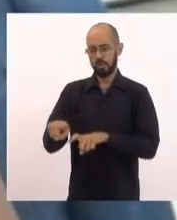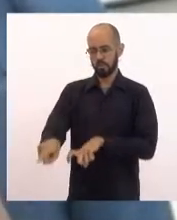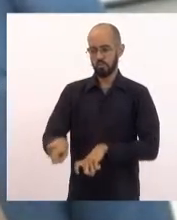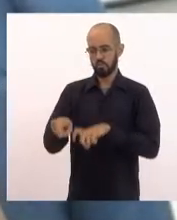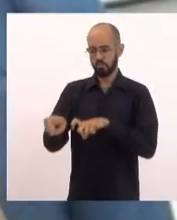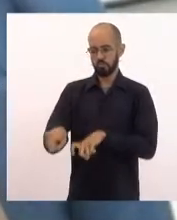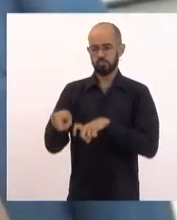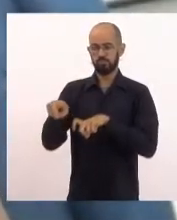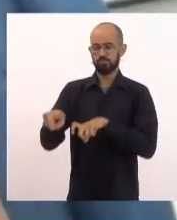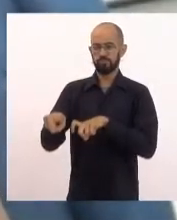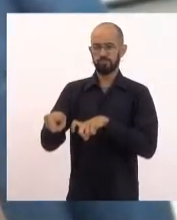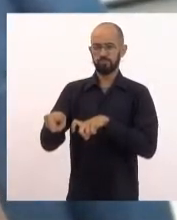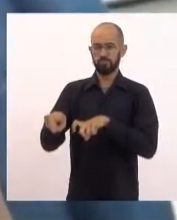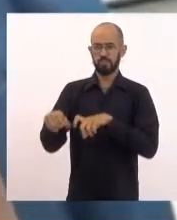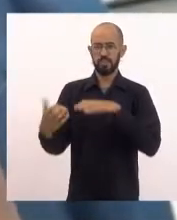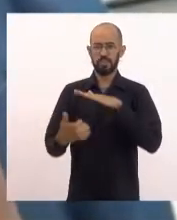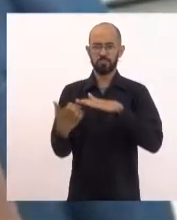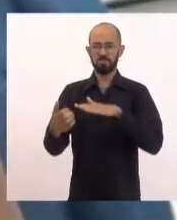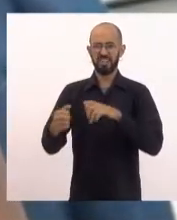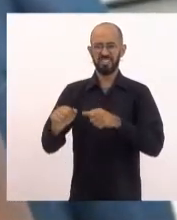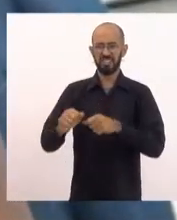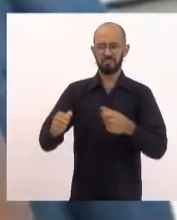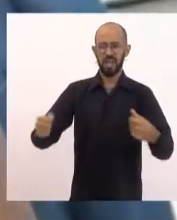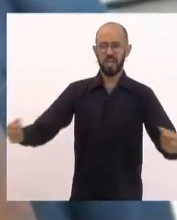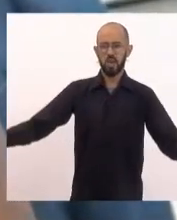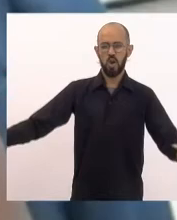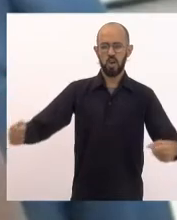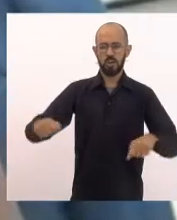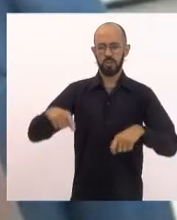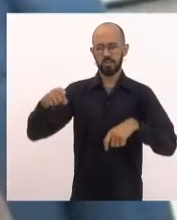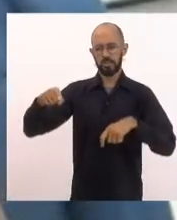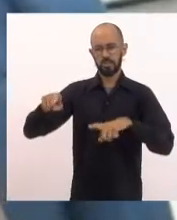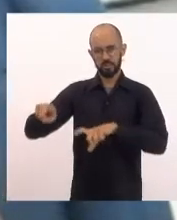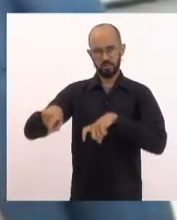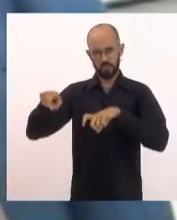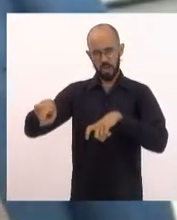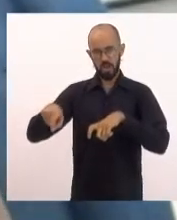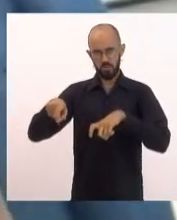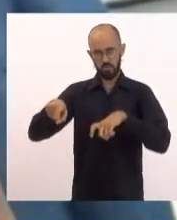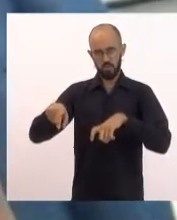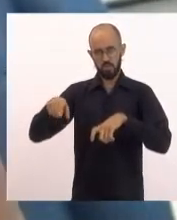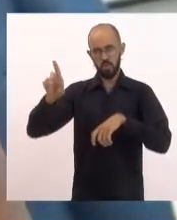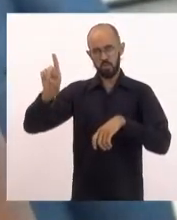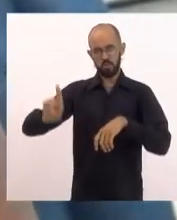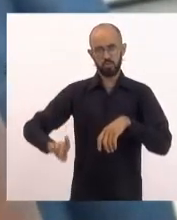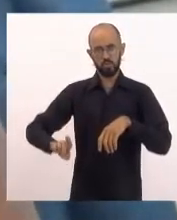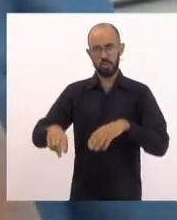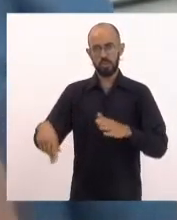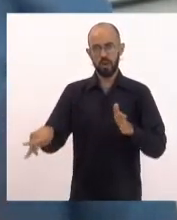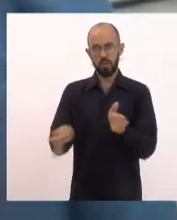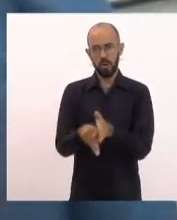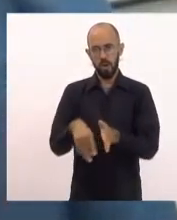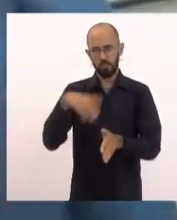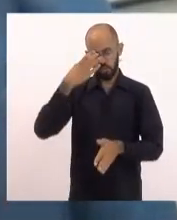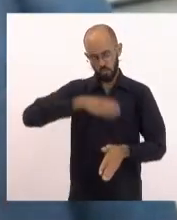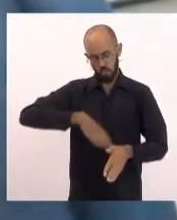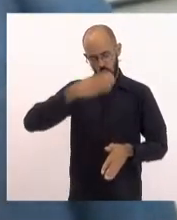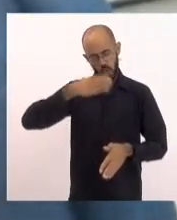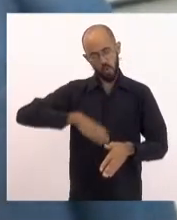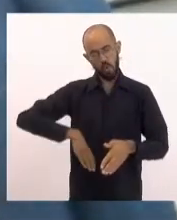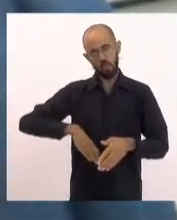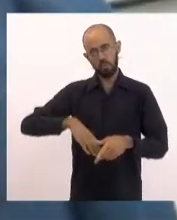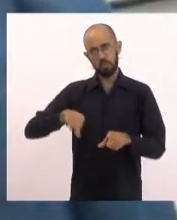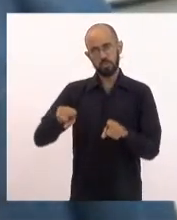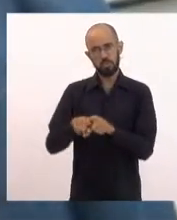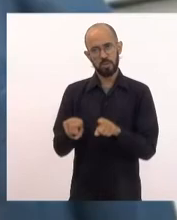dos grandes latifundiários. O direito ao próprio corpo, à sexualidade, ele encontra, né,